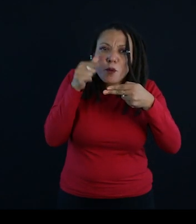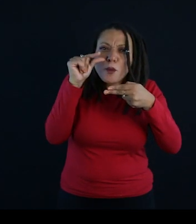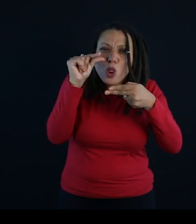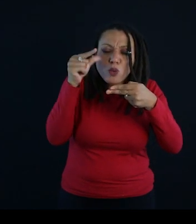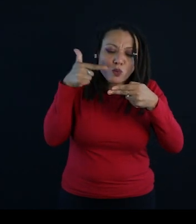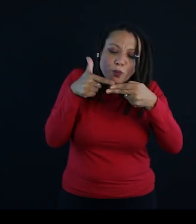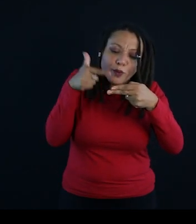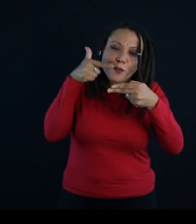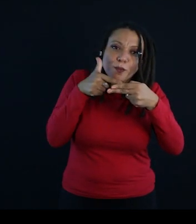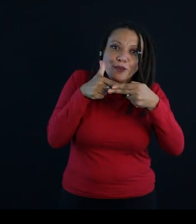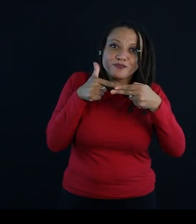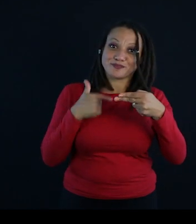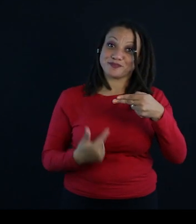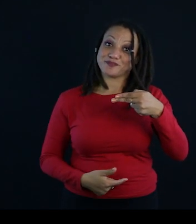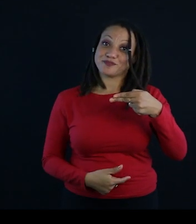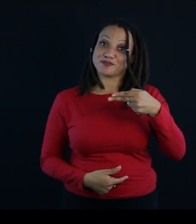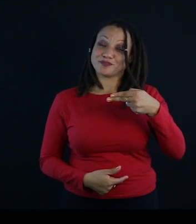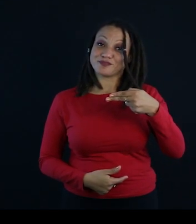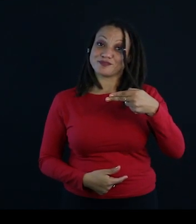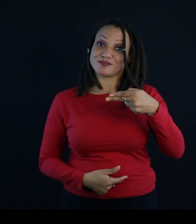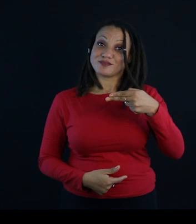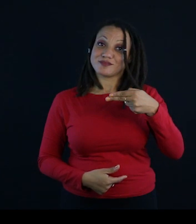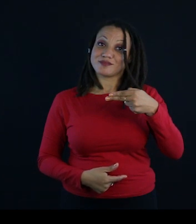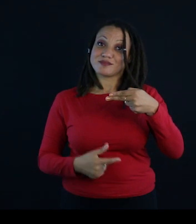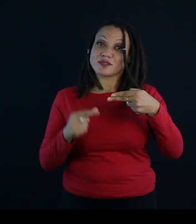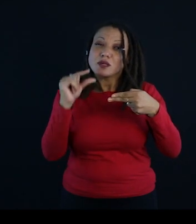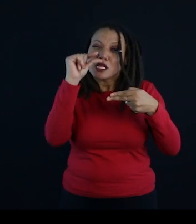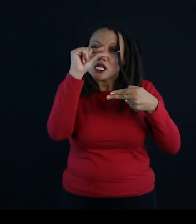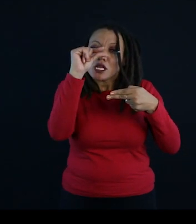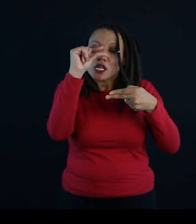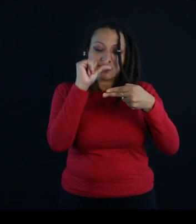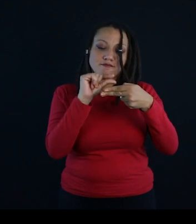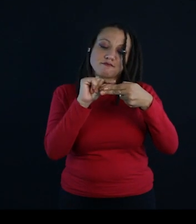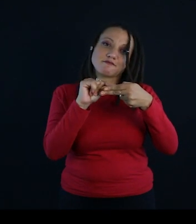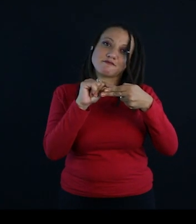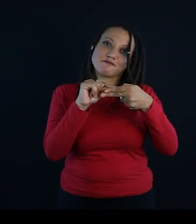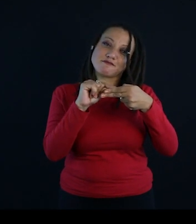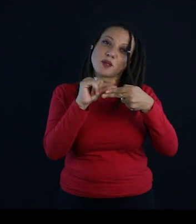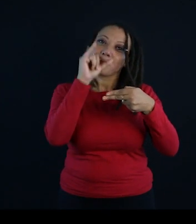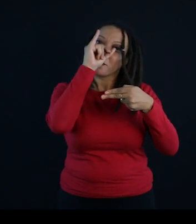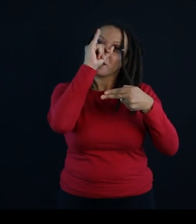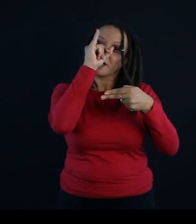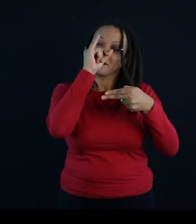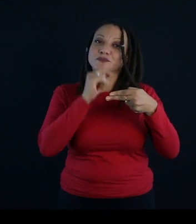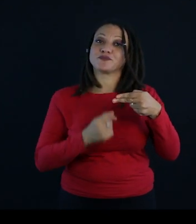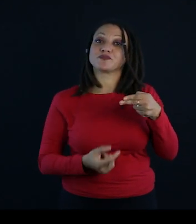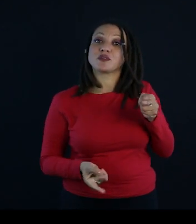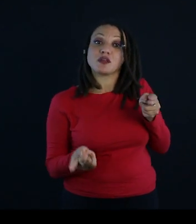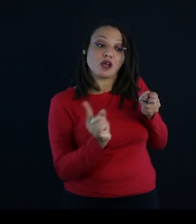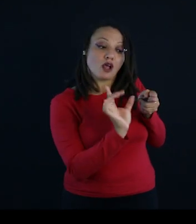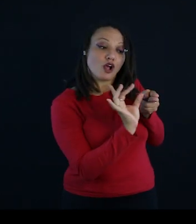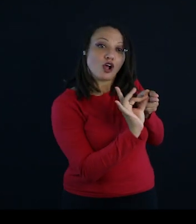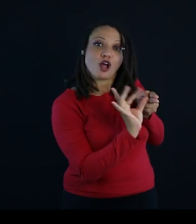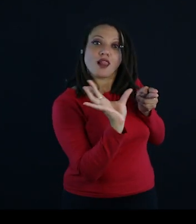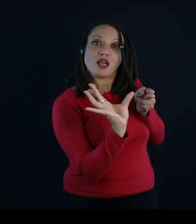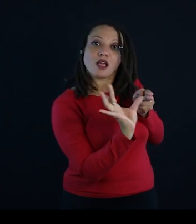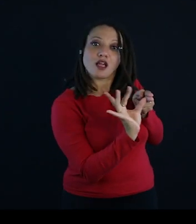ó. E vai colar o porquinho virado pra lá, só um pedacinho.